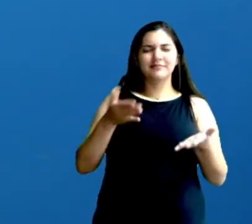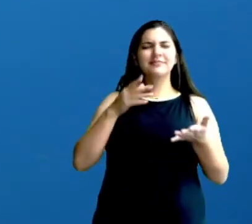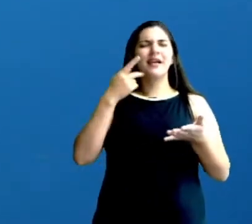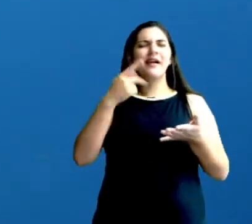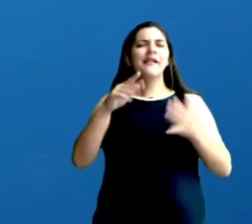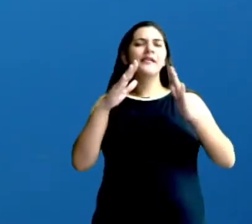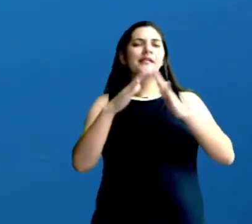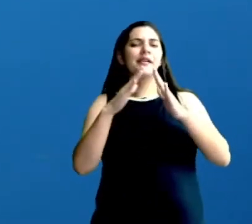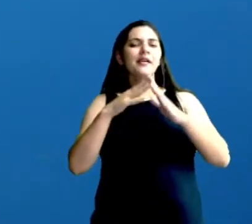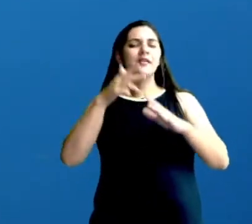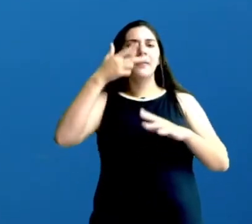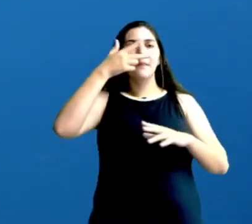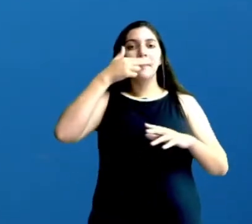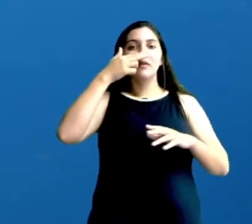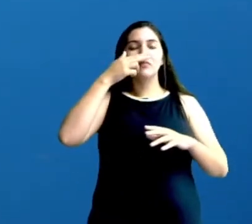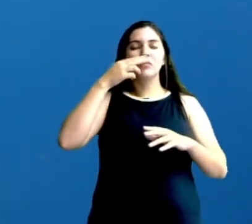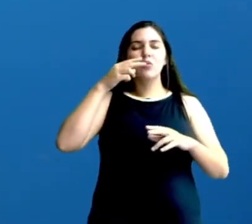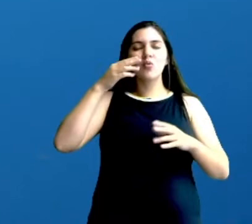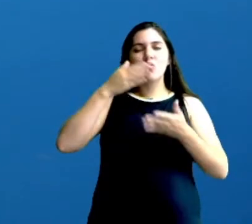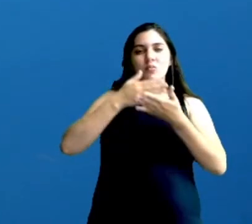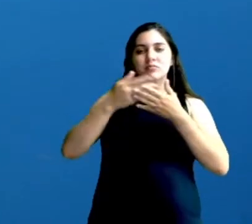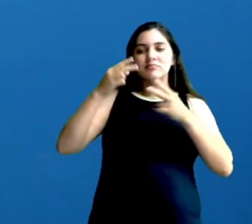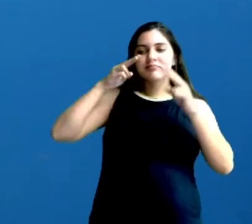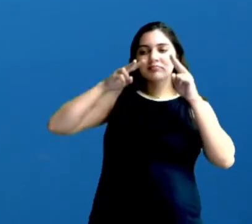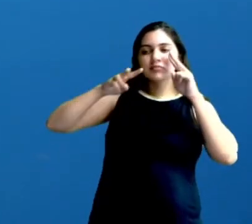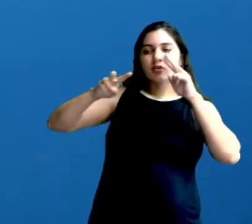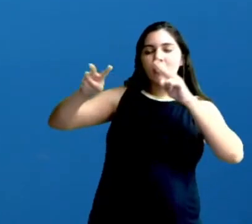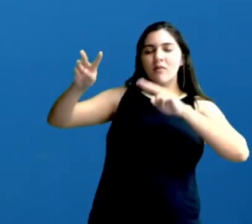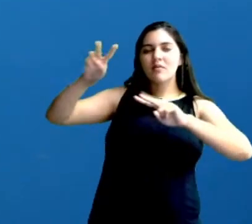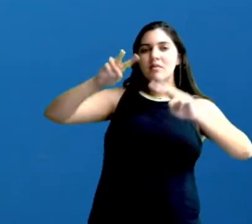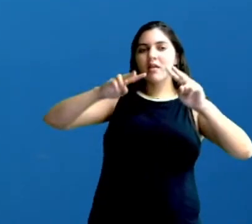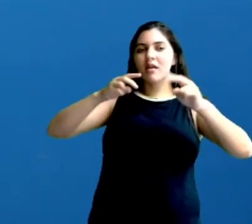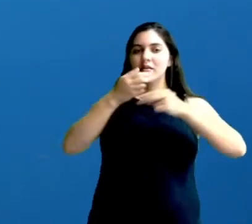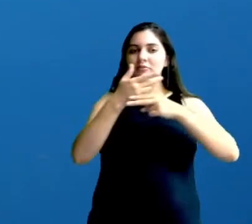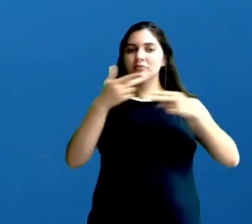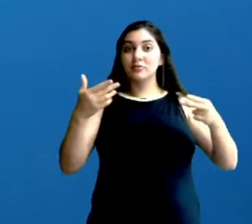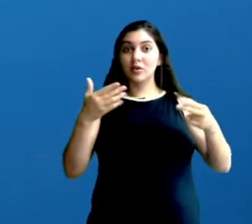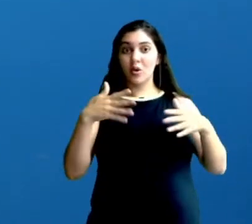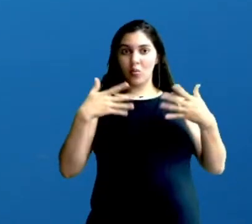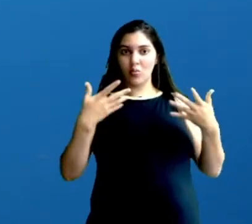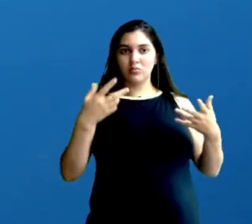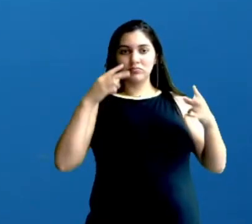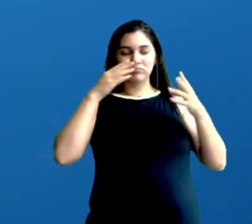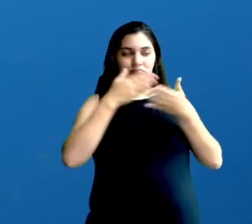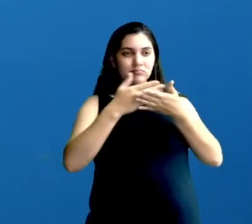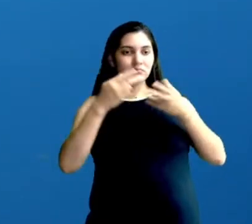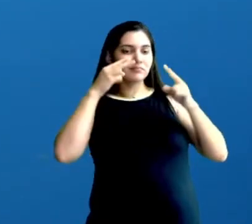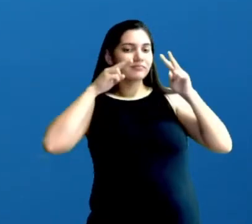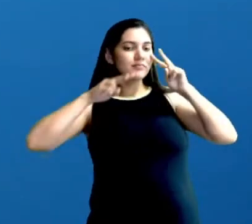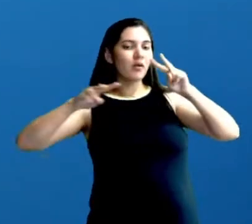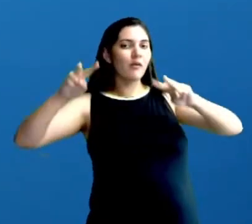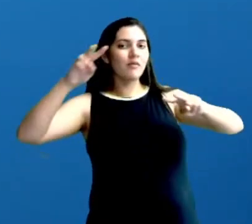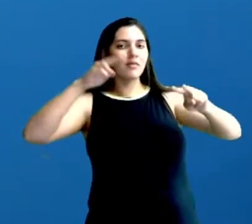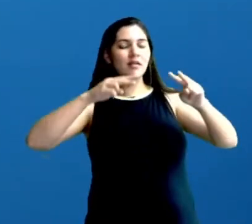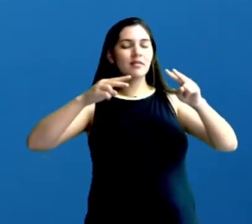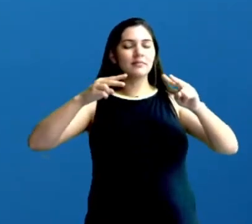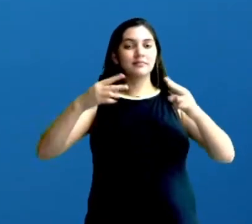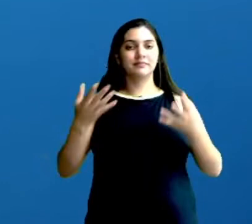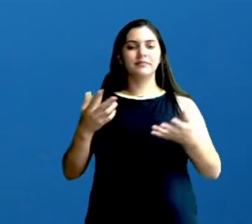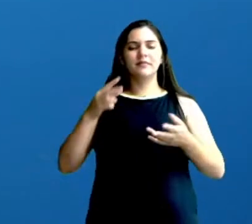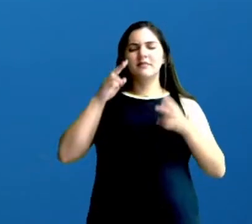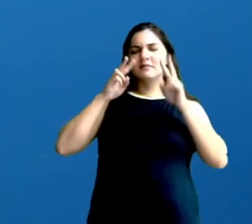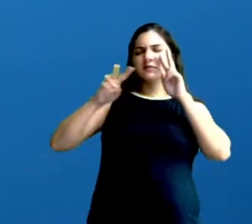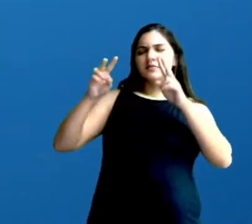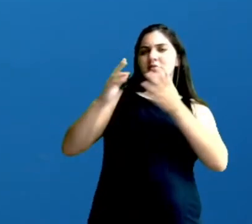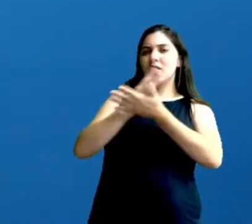mesmo, começassem a olhar o seu entorno. Quando você começa a olhar o seu entorno, você vê algumas